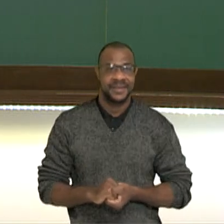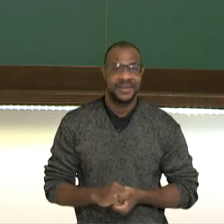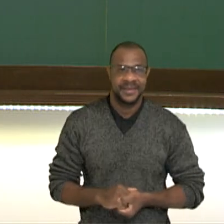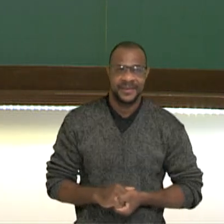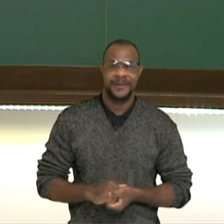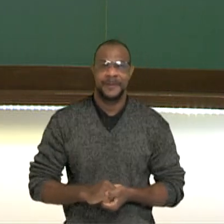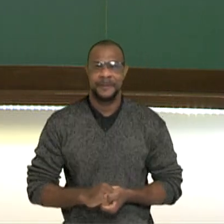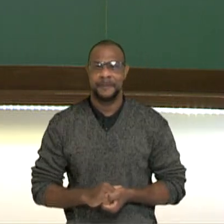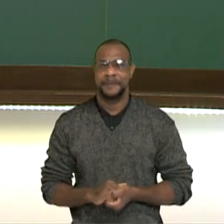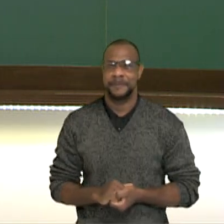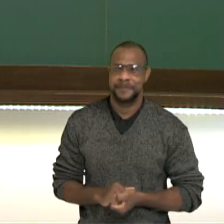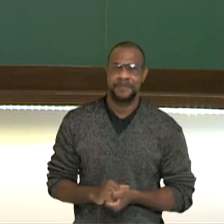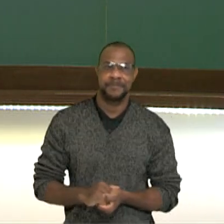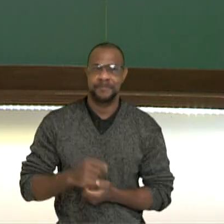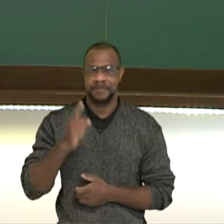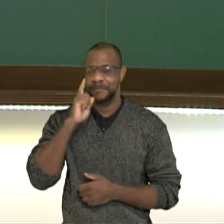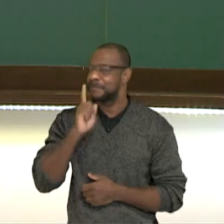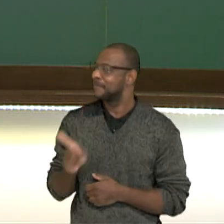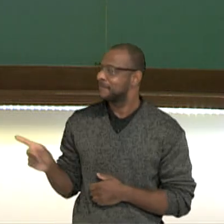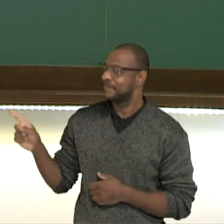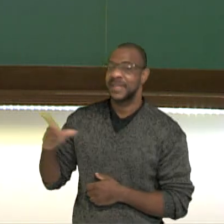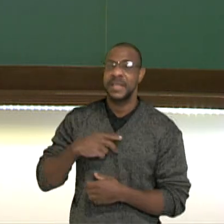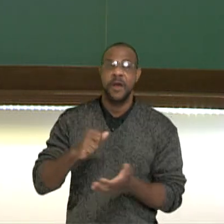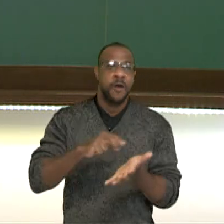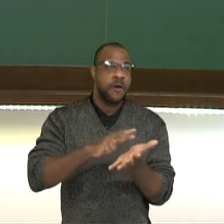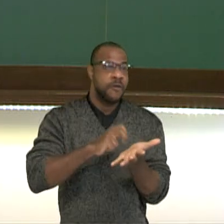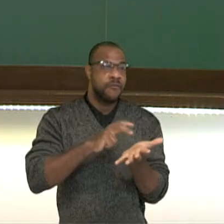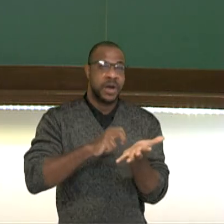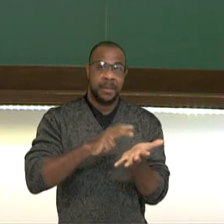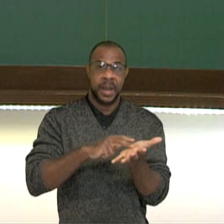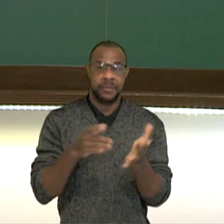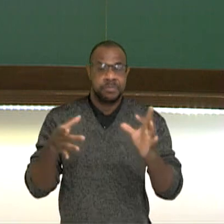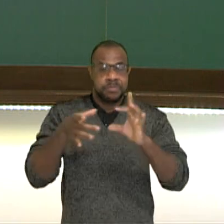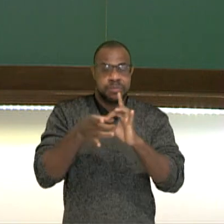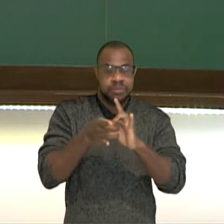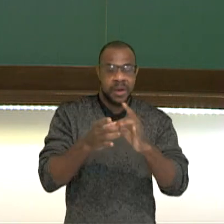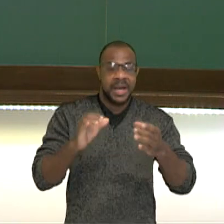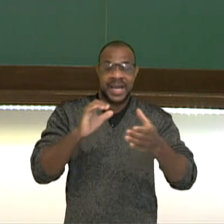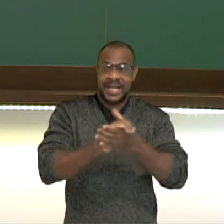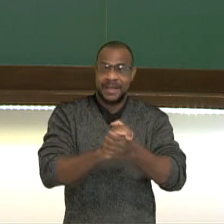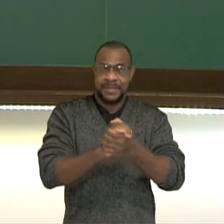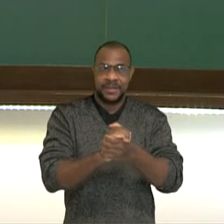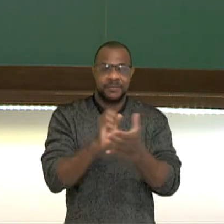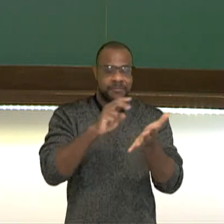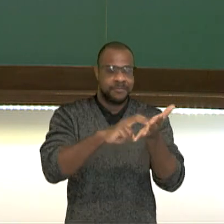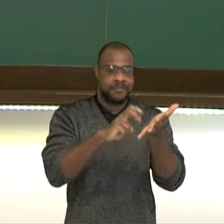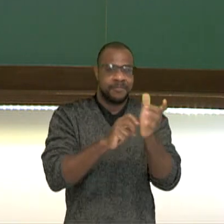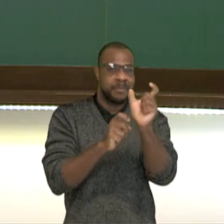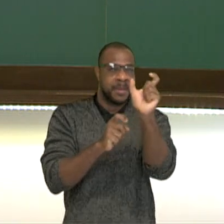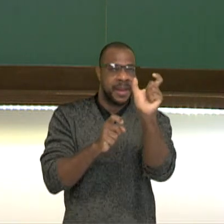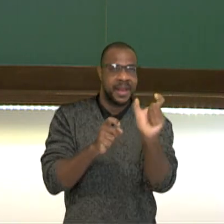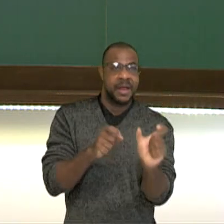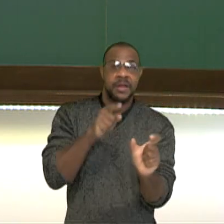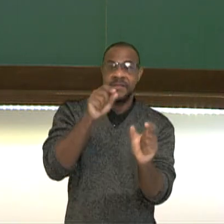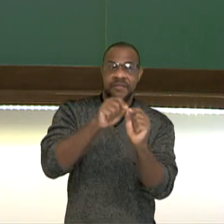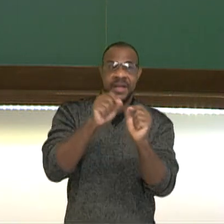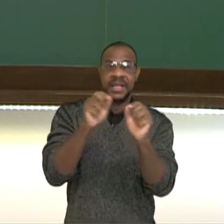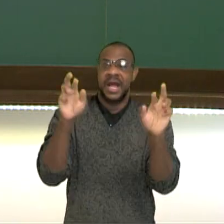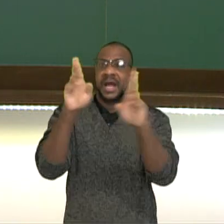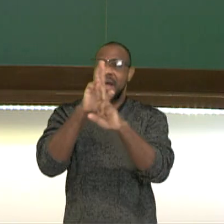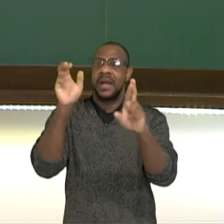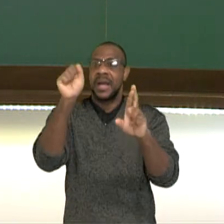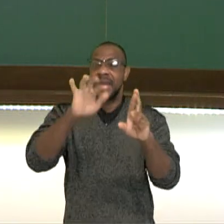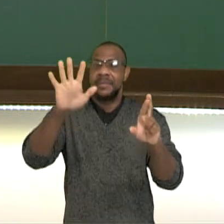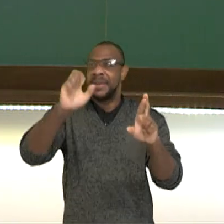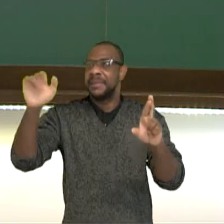Do you know these words? Então aqui nós temos alguns vocabulários relacionados ao casamento. Vocês vão fazer essa relação entre